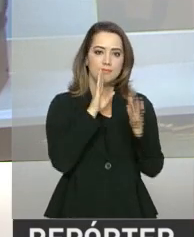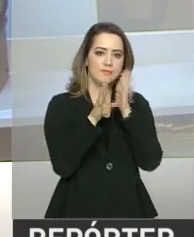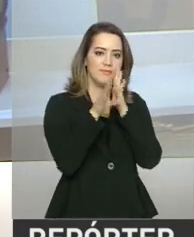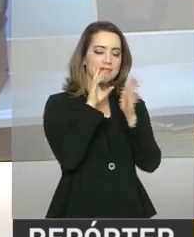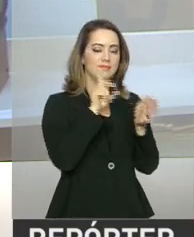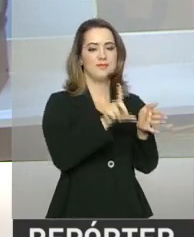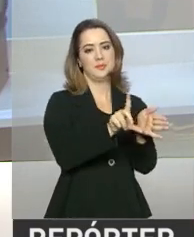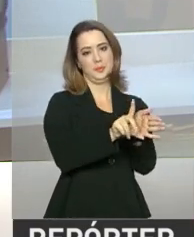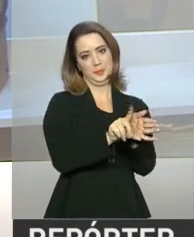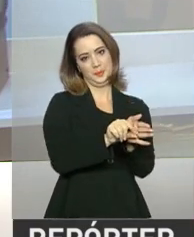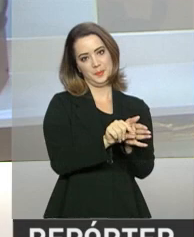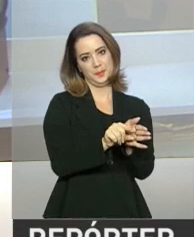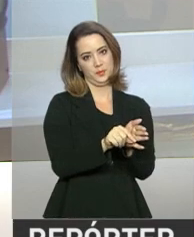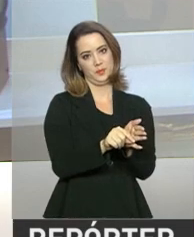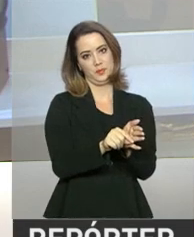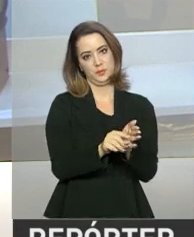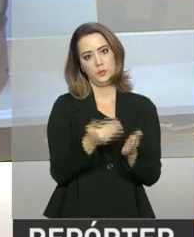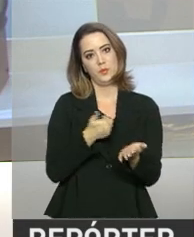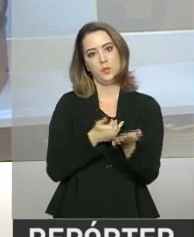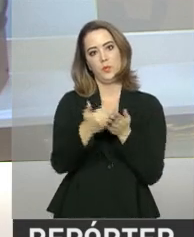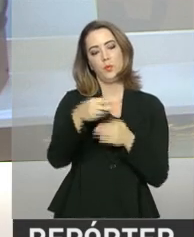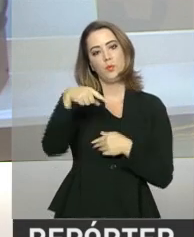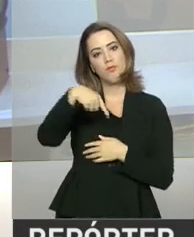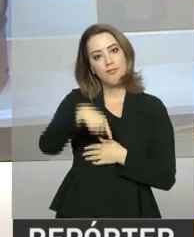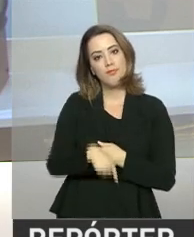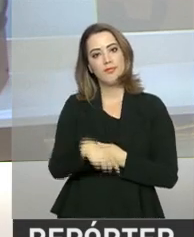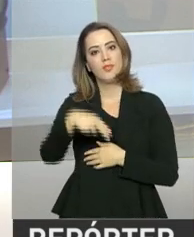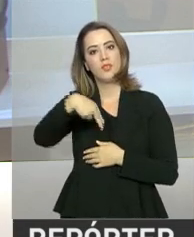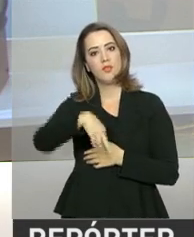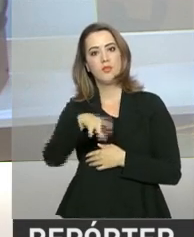Acompanhe também as novidades em nossas redes sociais.